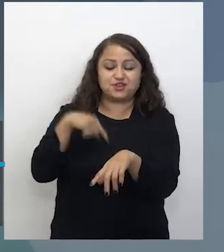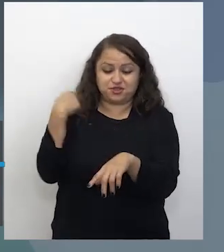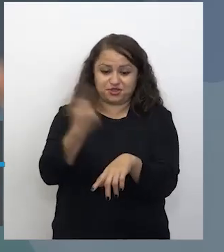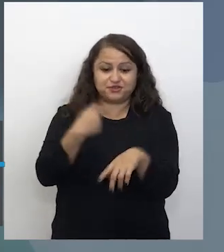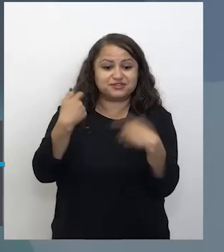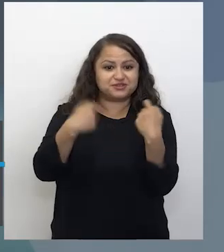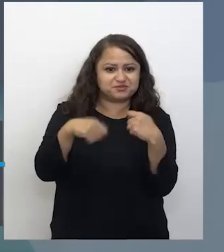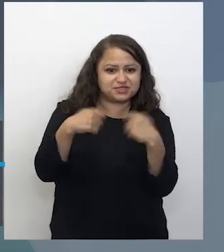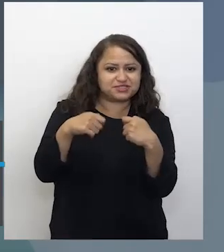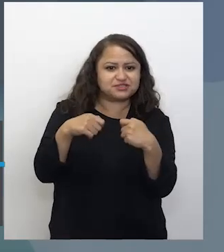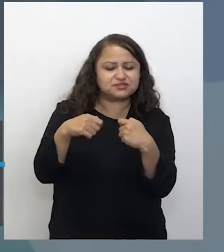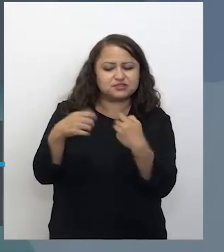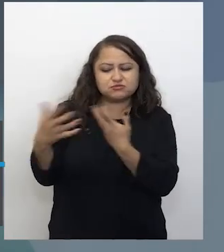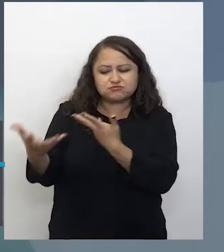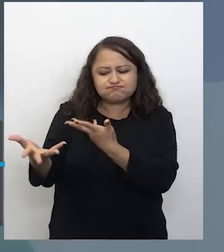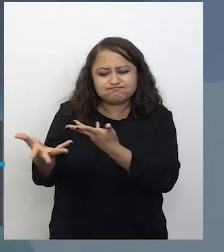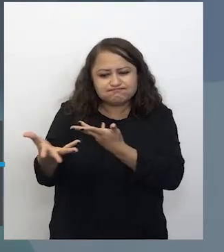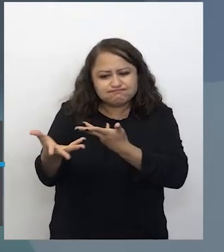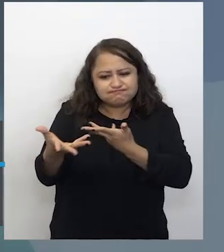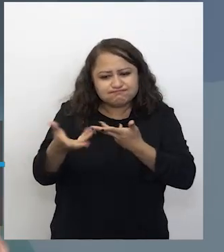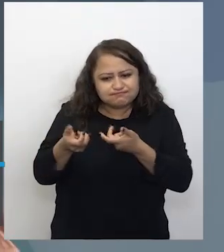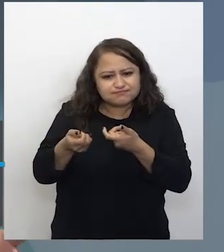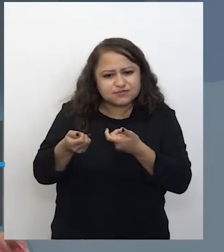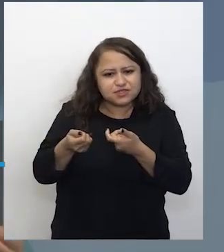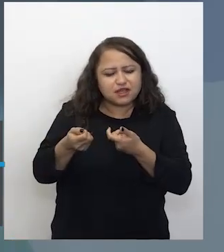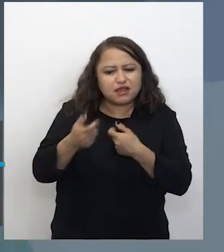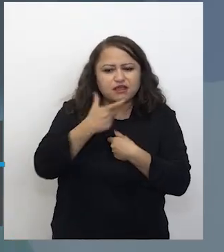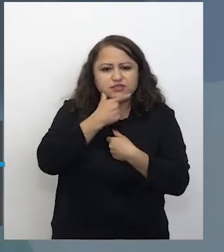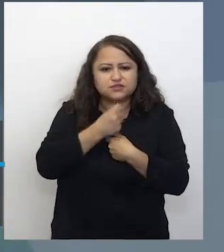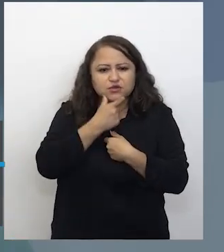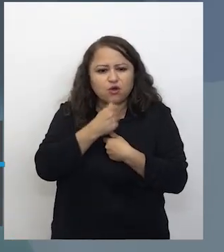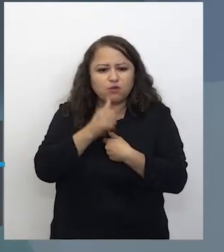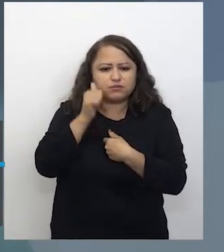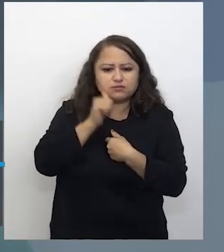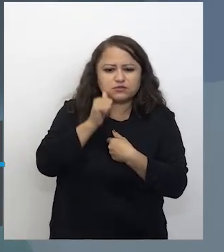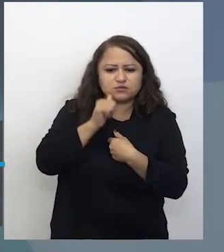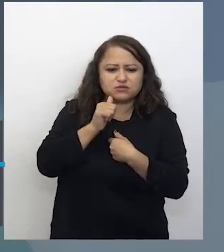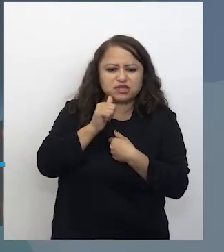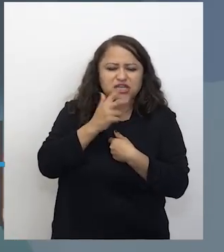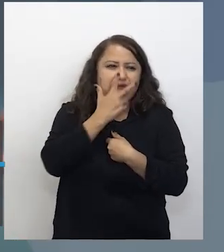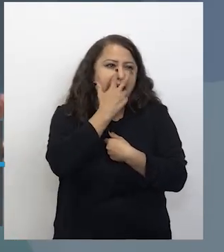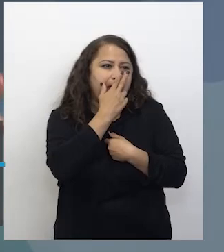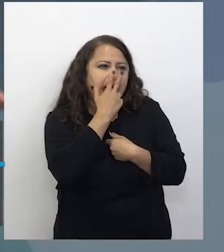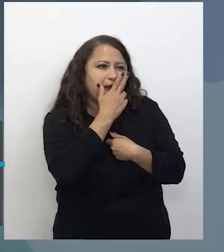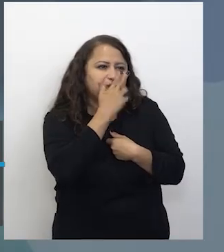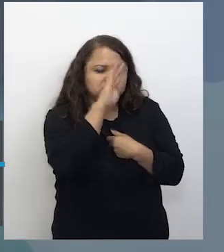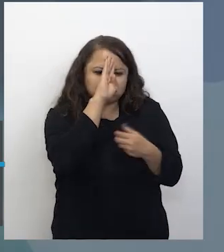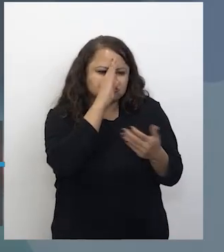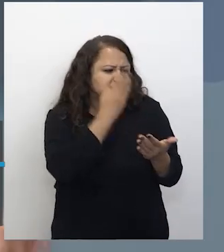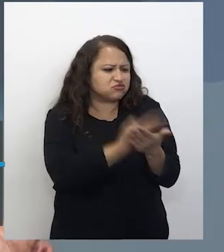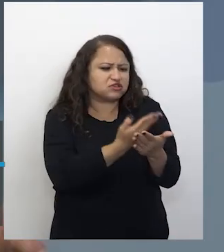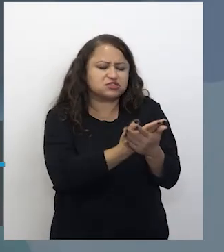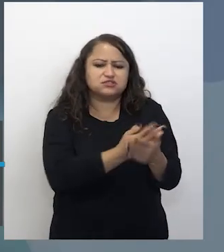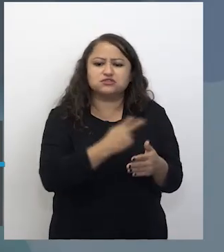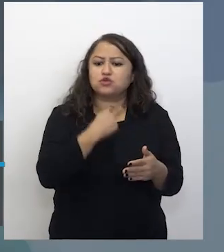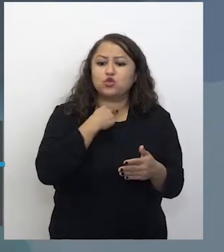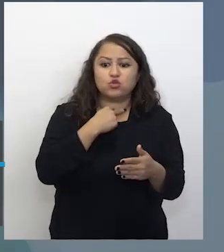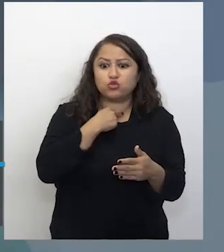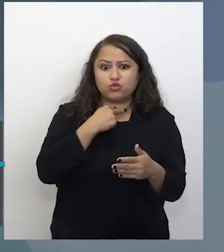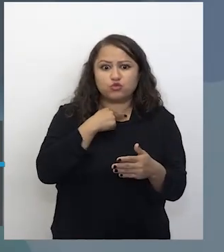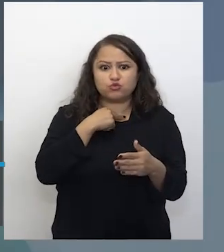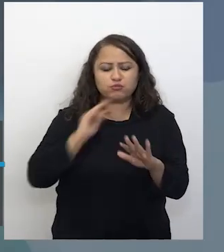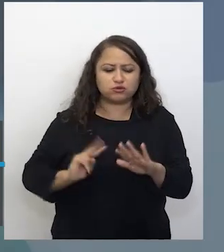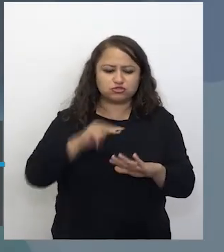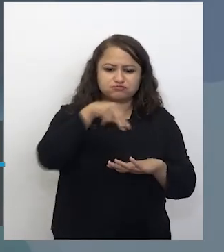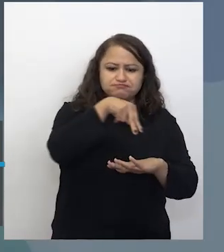resgatar esse garoto, essa garota que acha que não pode frequentar esses outros lugares. E, pelo contrário, pode